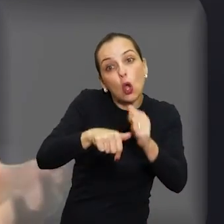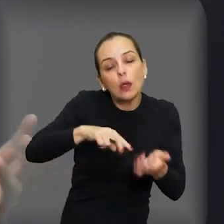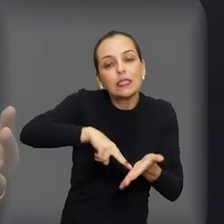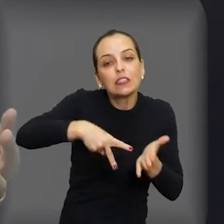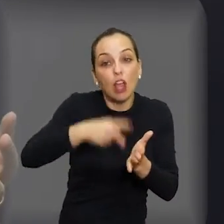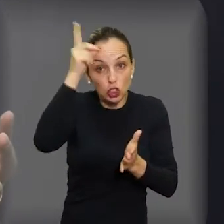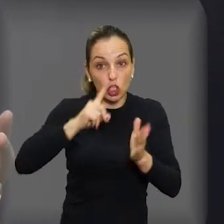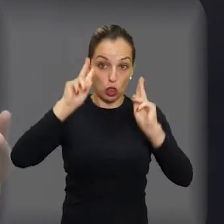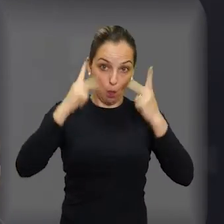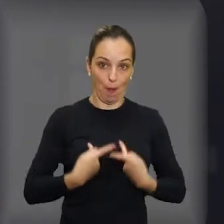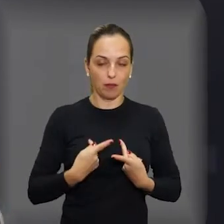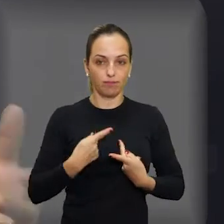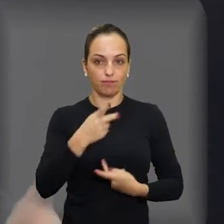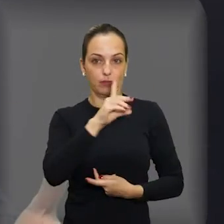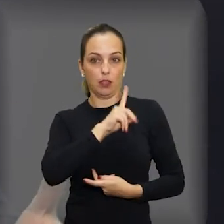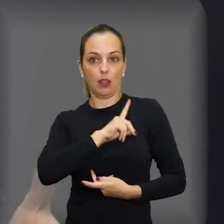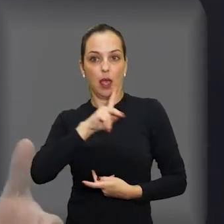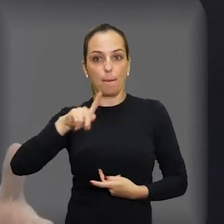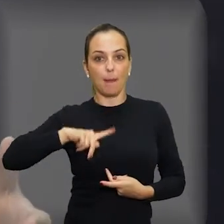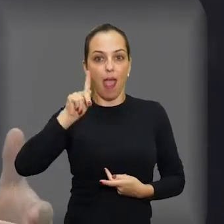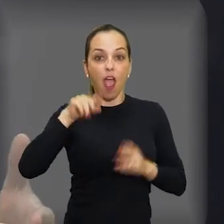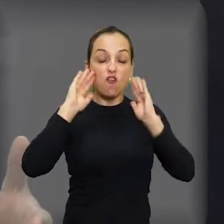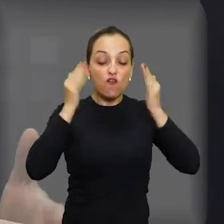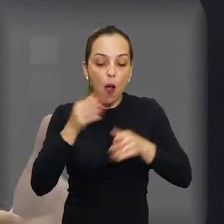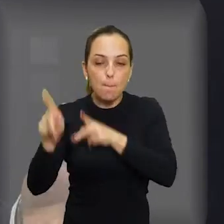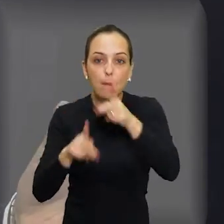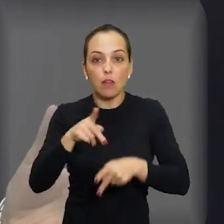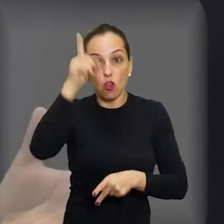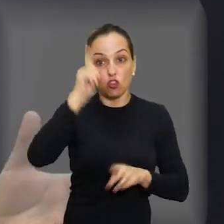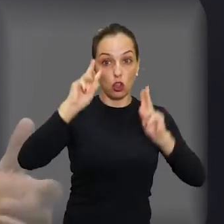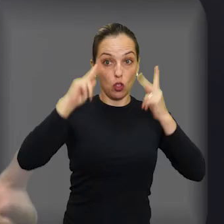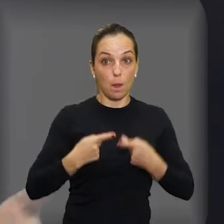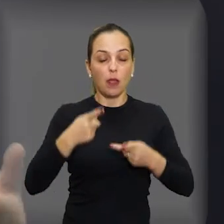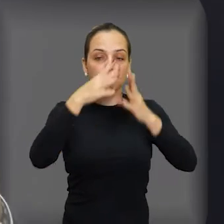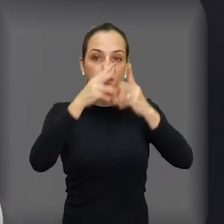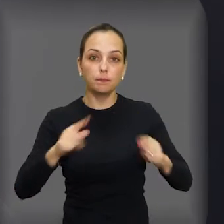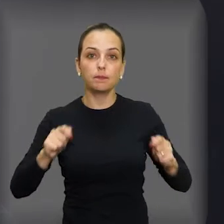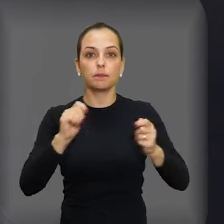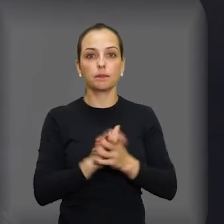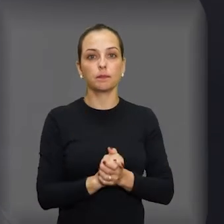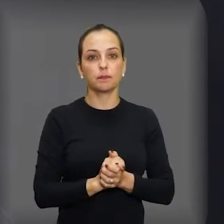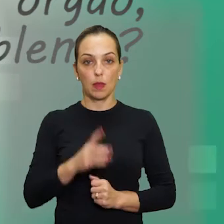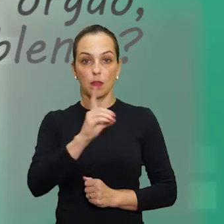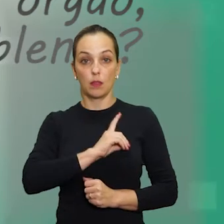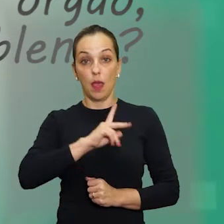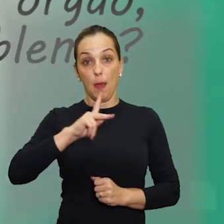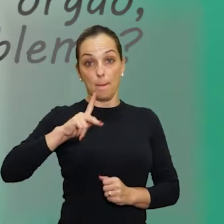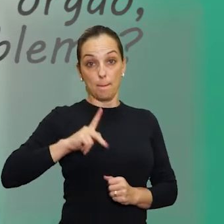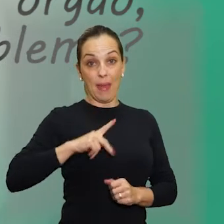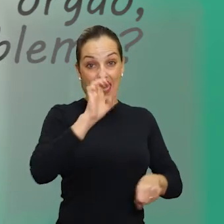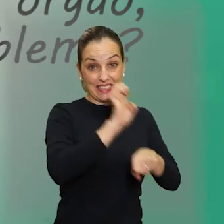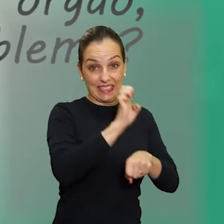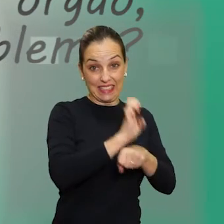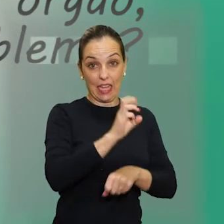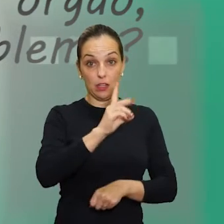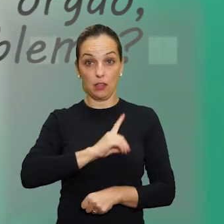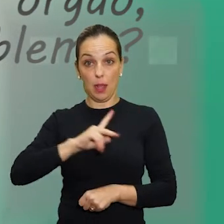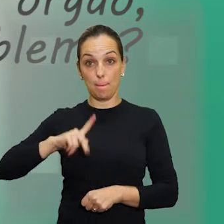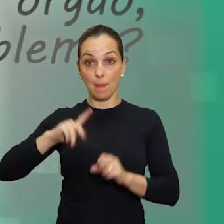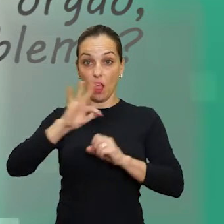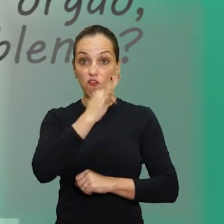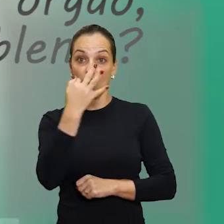direitos humanos que estão em jogo. E a Defensoria atua na tutela dessas pessoas que estão sendo atingidas. Há muitas dúvidas sobre